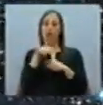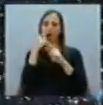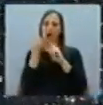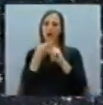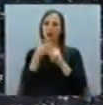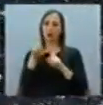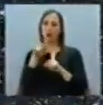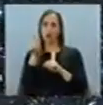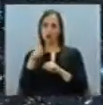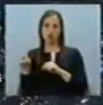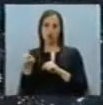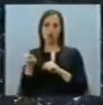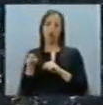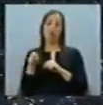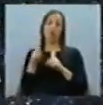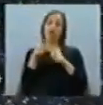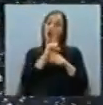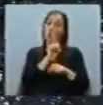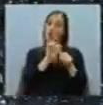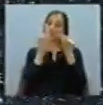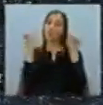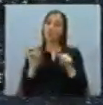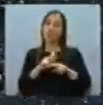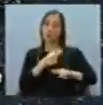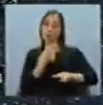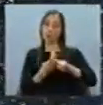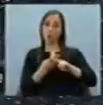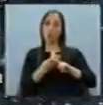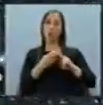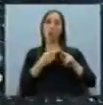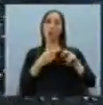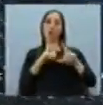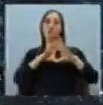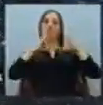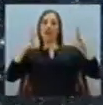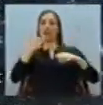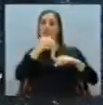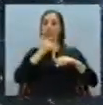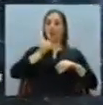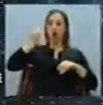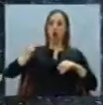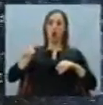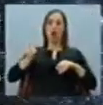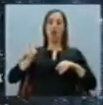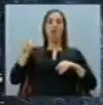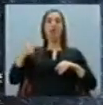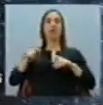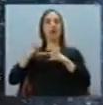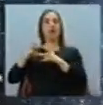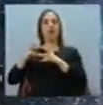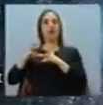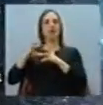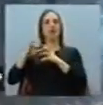estrela, aquilo é um sistema duplo, é uma gigante vermelha que tem ao seu lado uma companheira um bocado menos evoluída, e